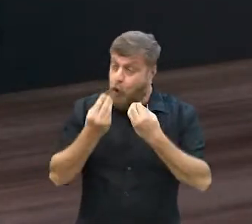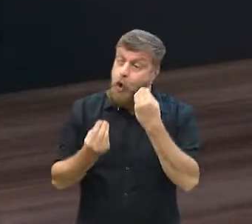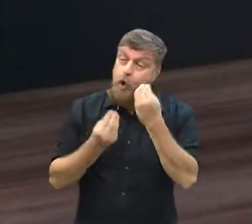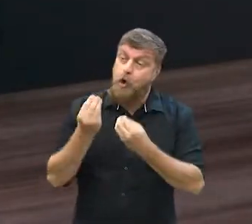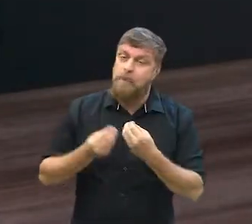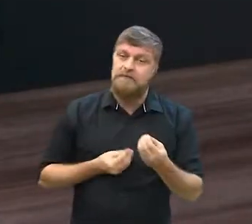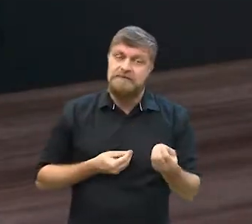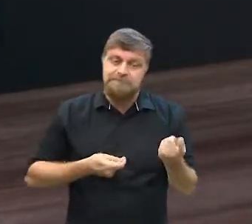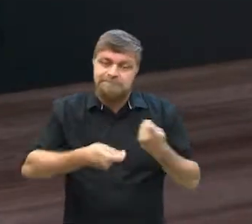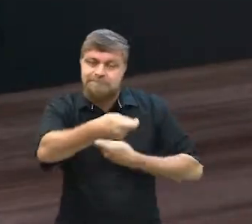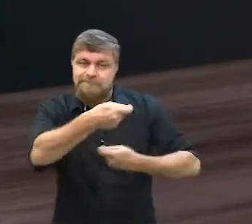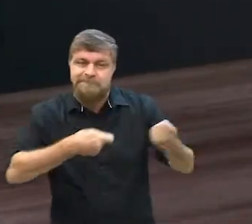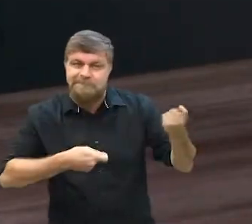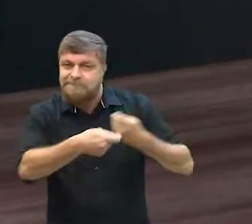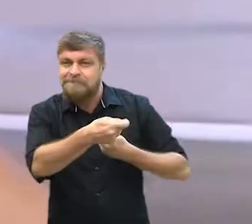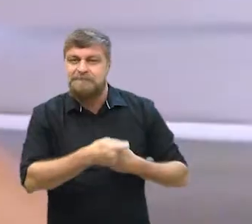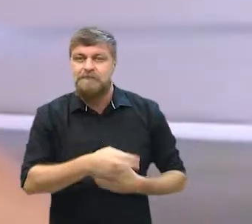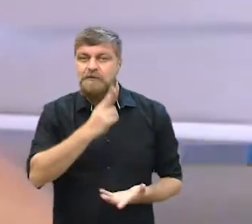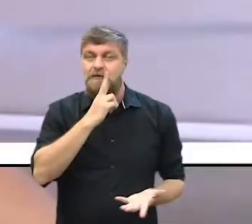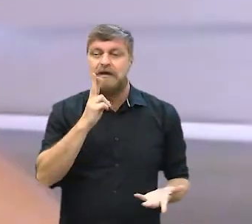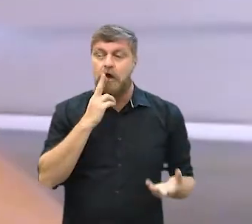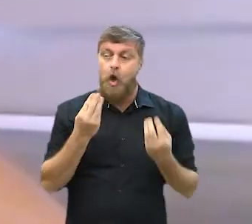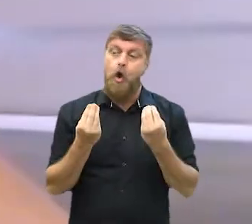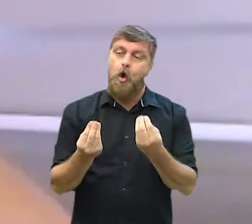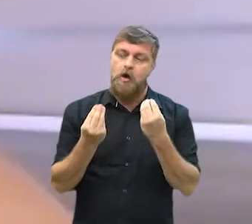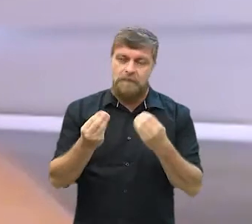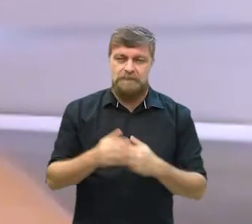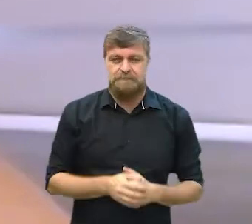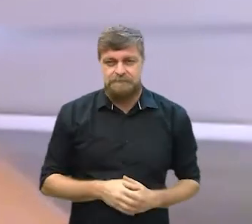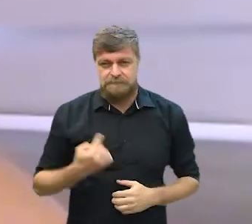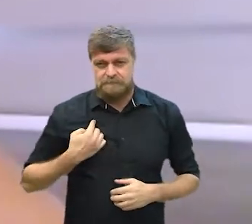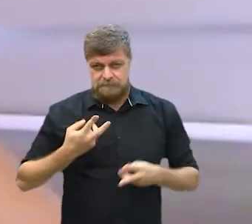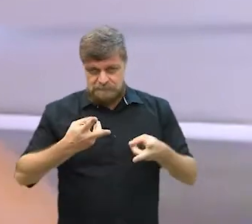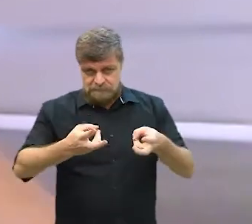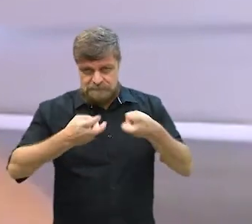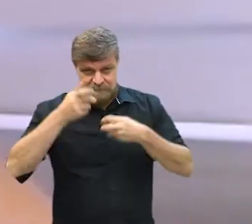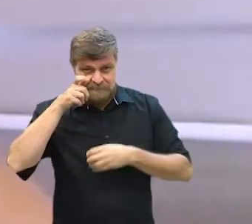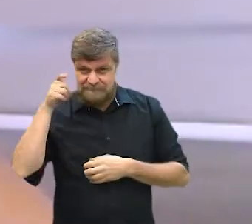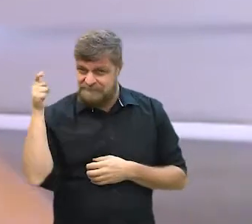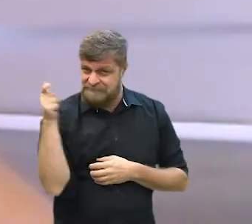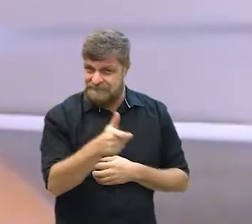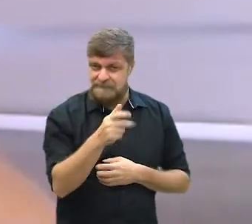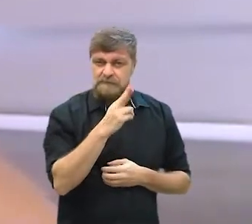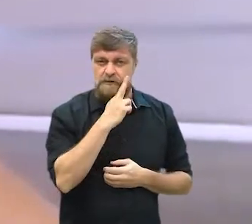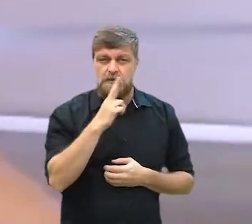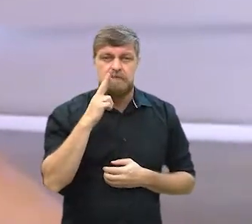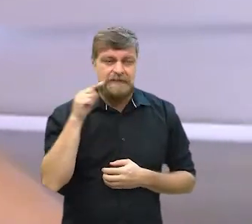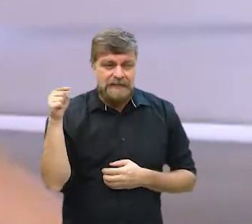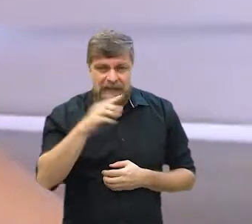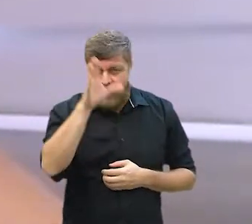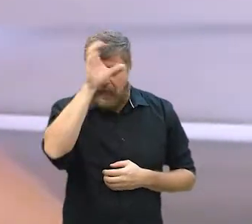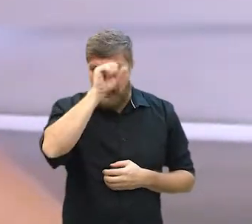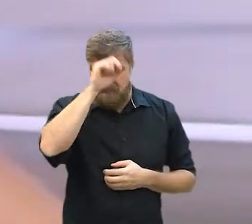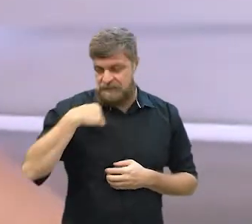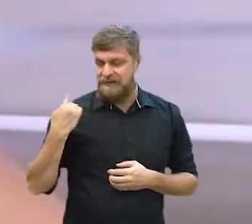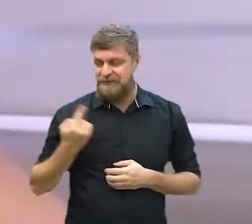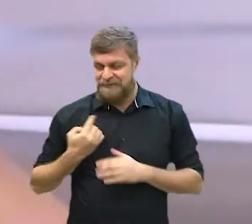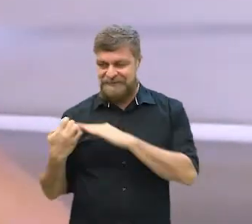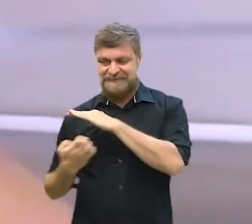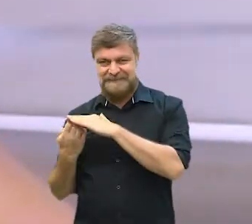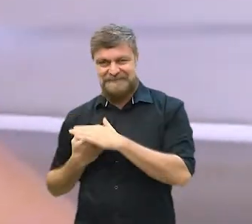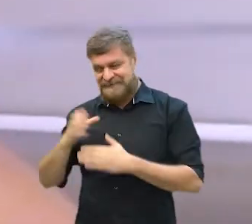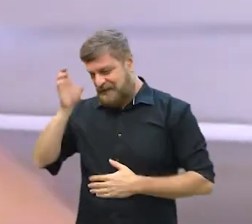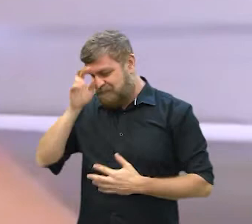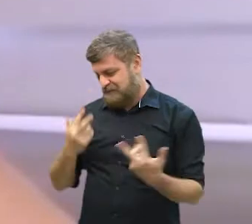vocês conseguiram, então, negociar isso? O que nós percebemos, e que foi extremamente interessante, é que os restaurantes aprenderam ao mesmo tempo